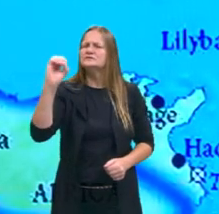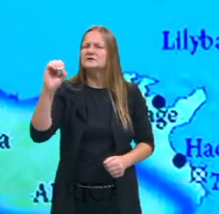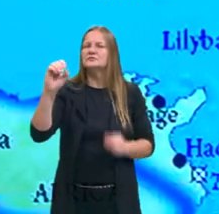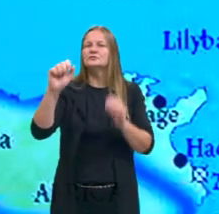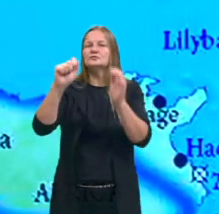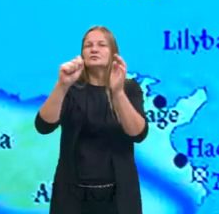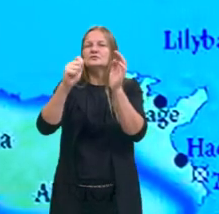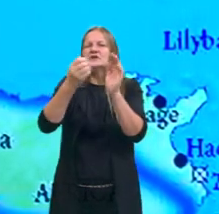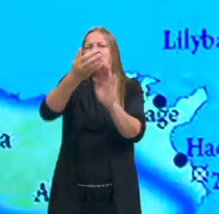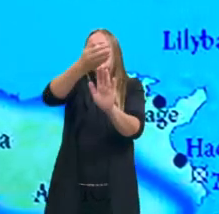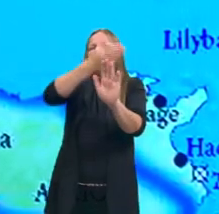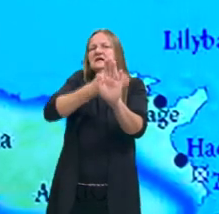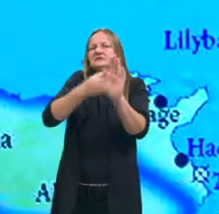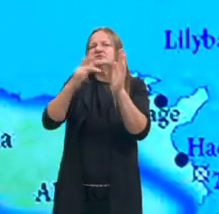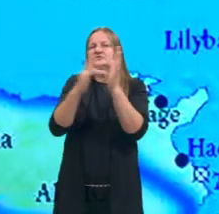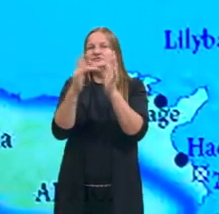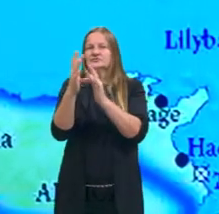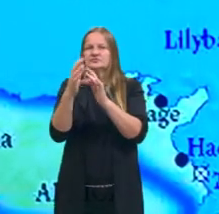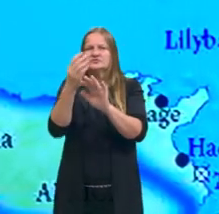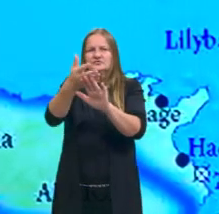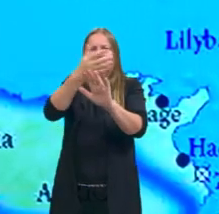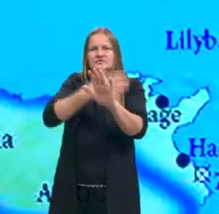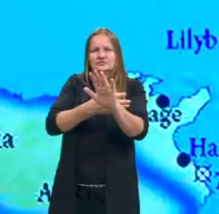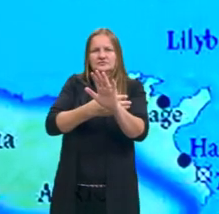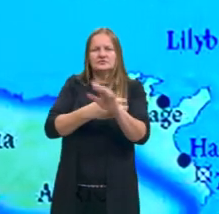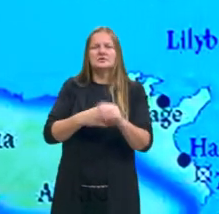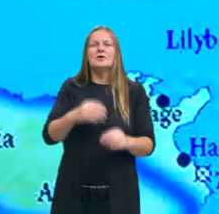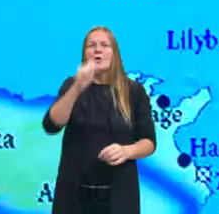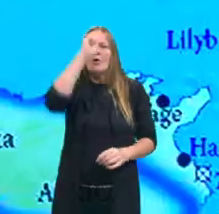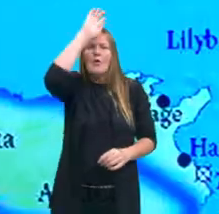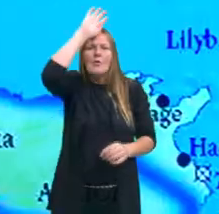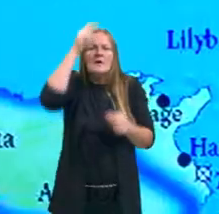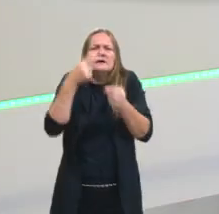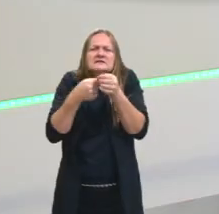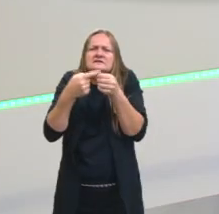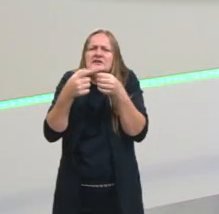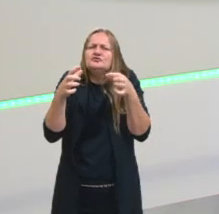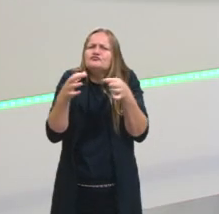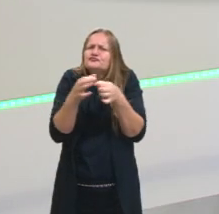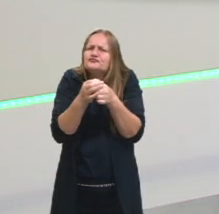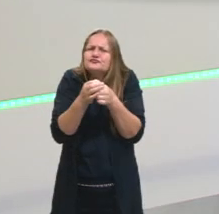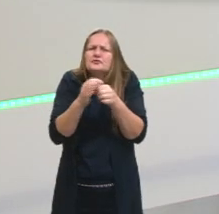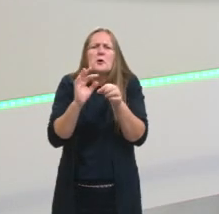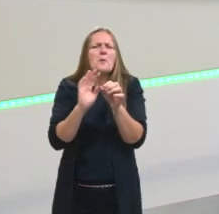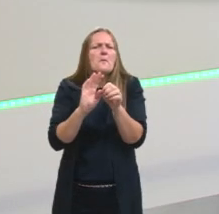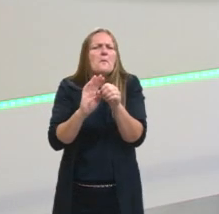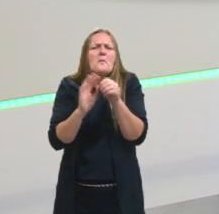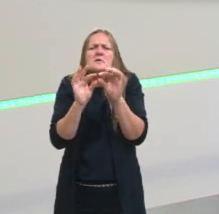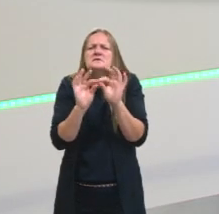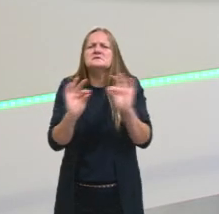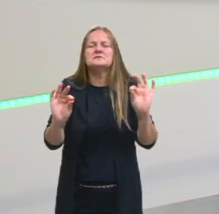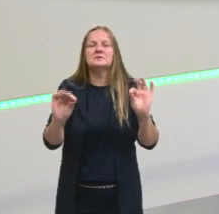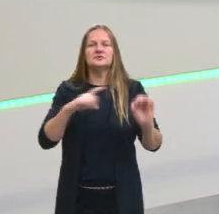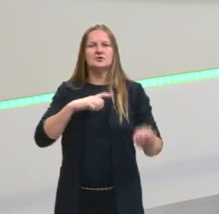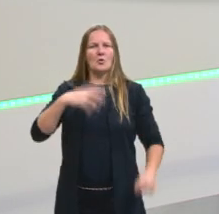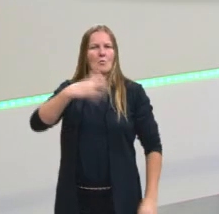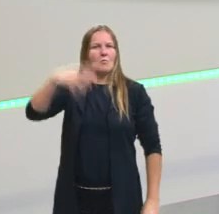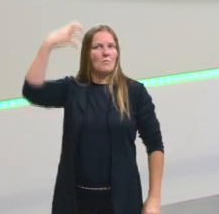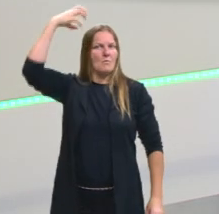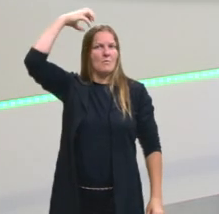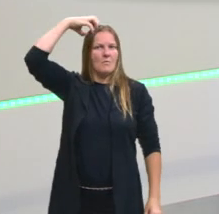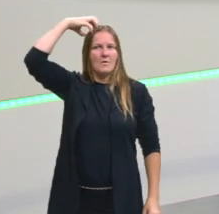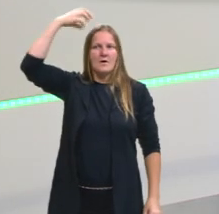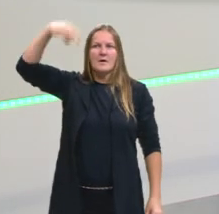para 753 para ser mais preciso ou uma Era Uma cidadezinha uma vilãzinha que tinha um rei um